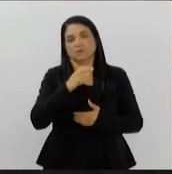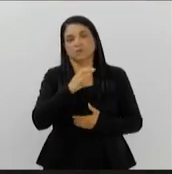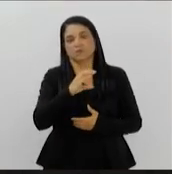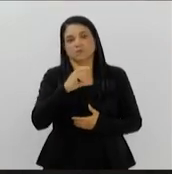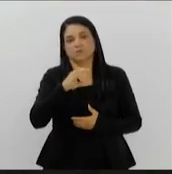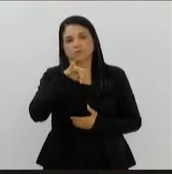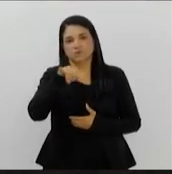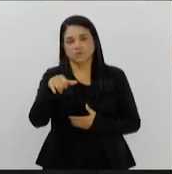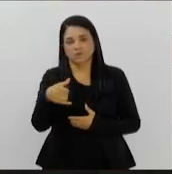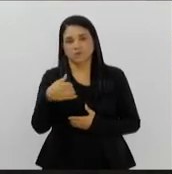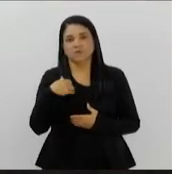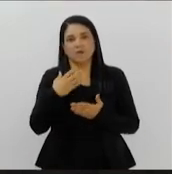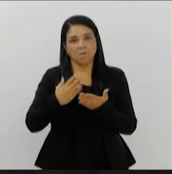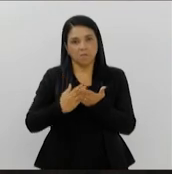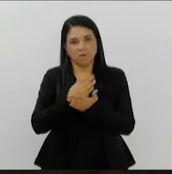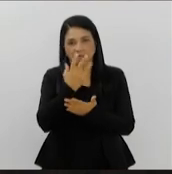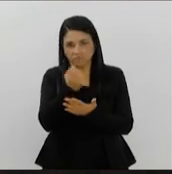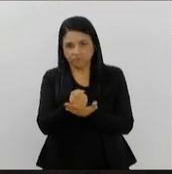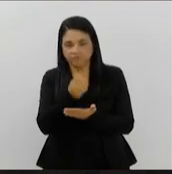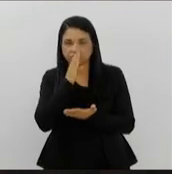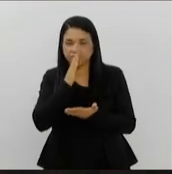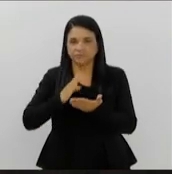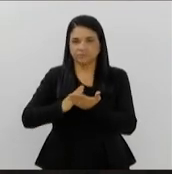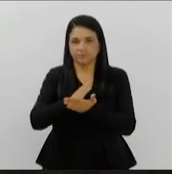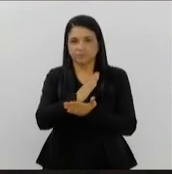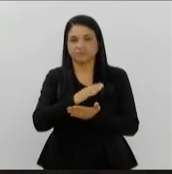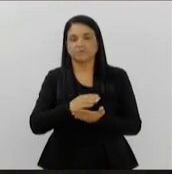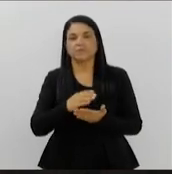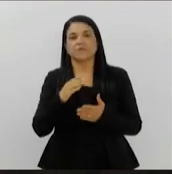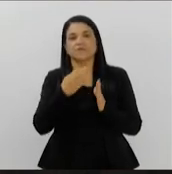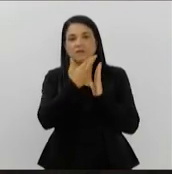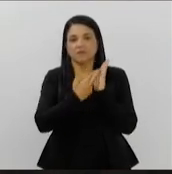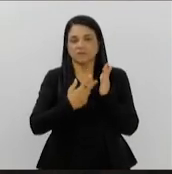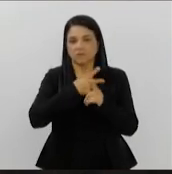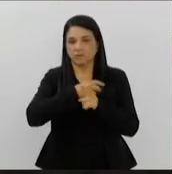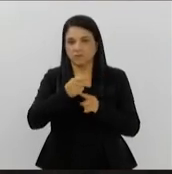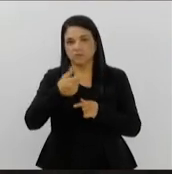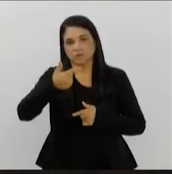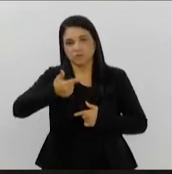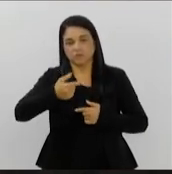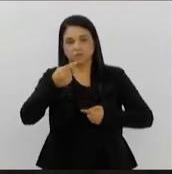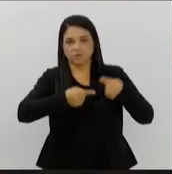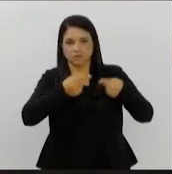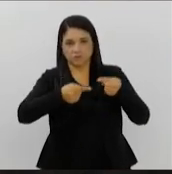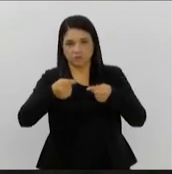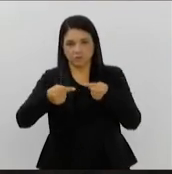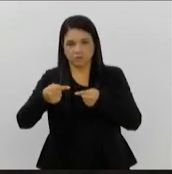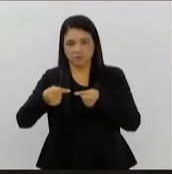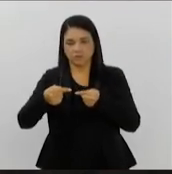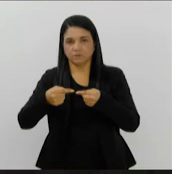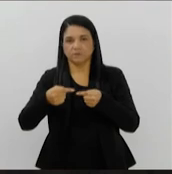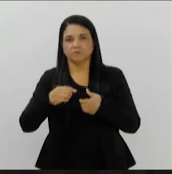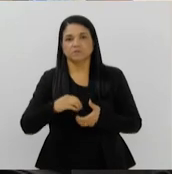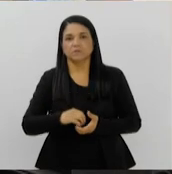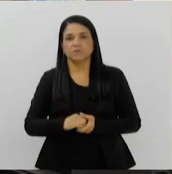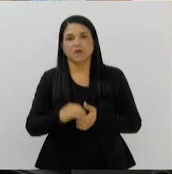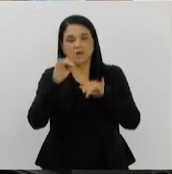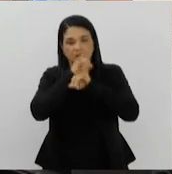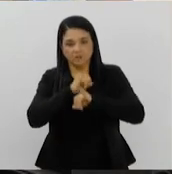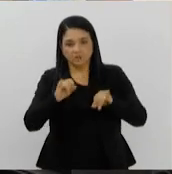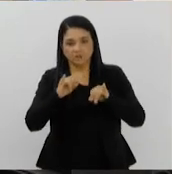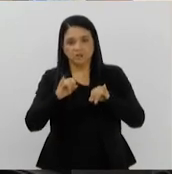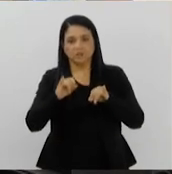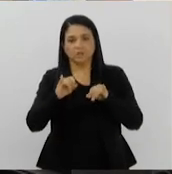e Justiça. Senhores que aprovam, permaneçam como estão. Aprovado. Vai a redação do vencido para a segunda discussão.